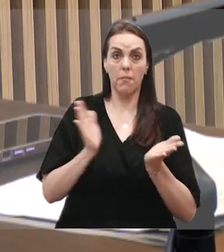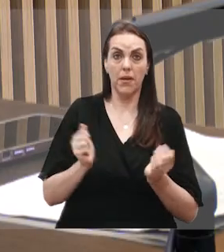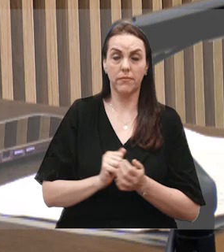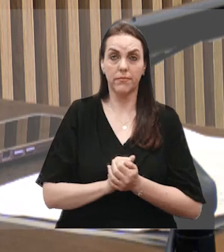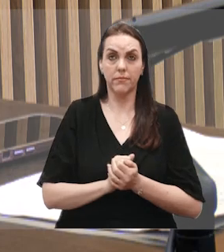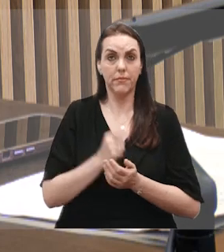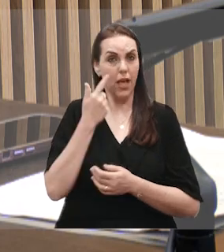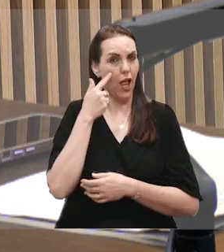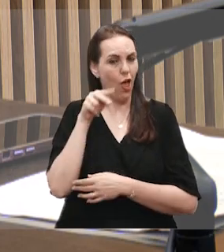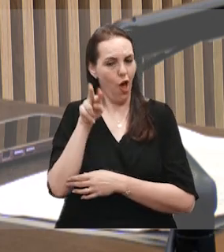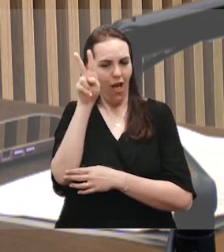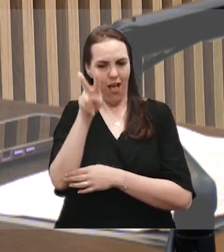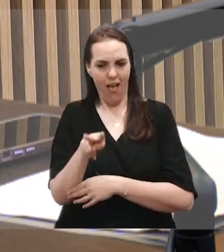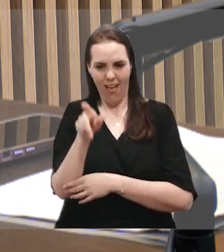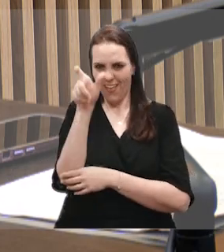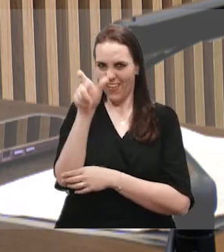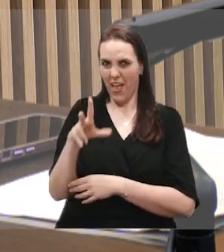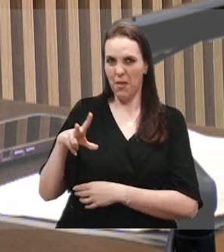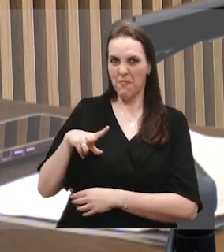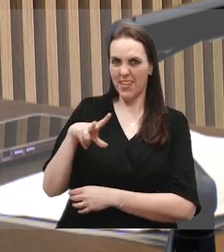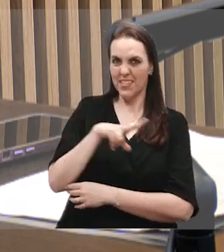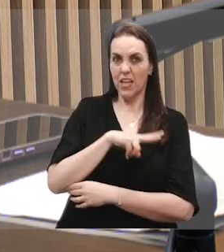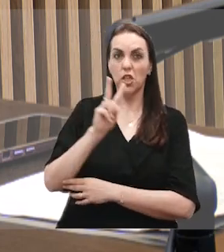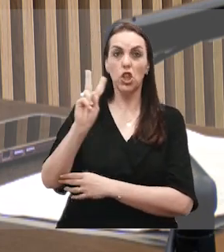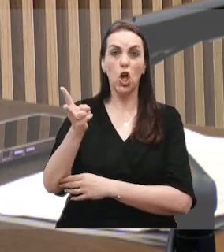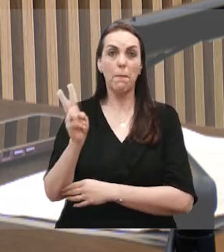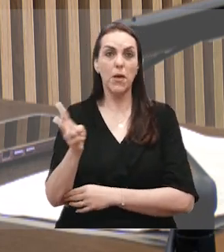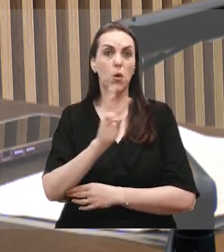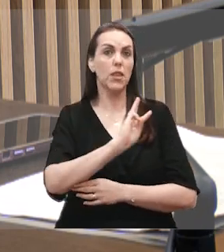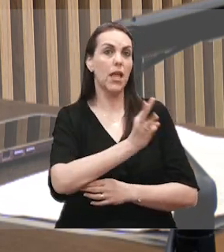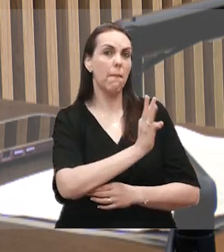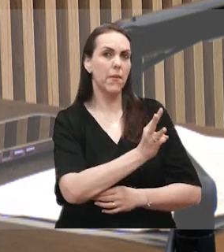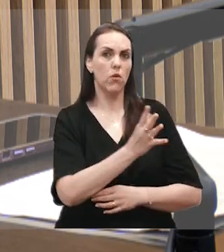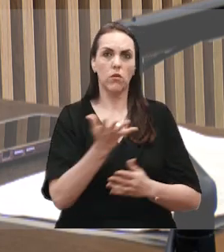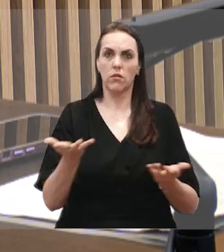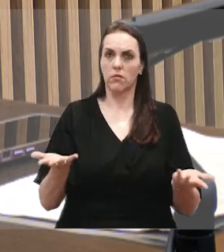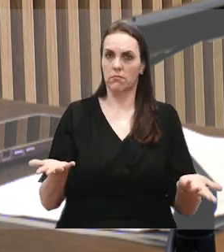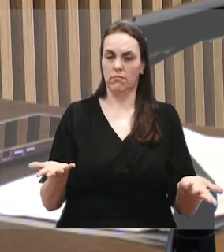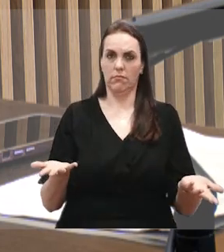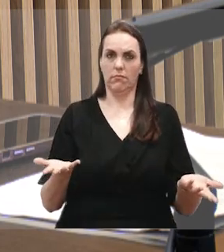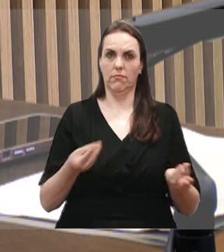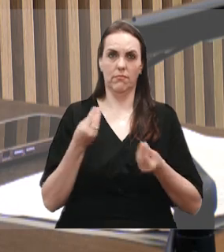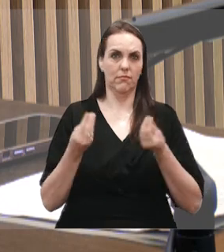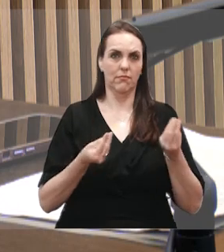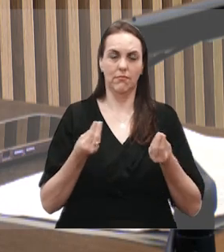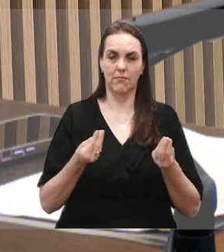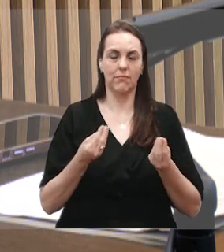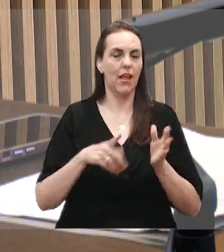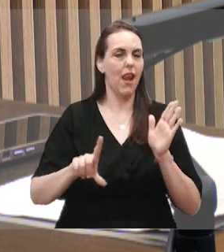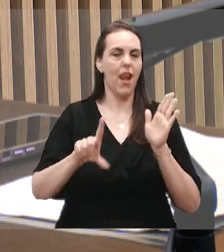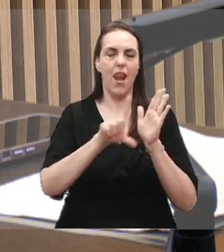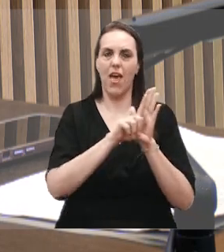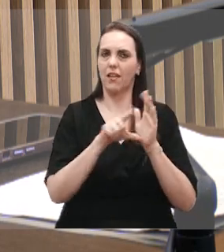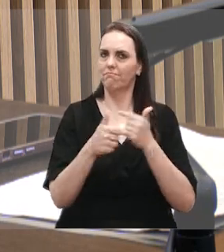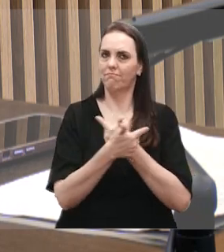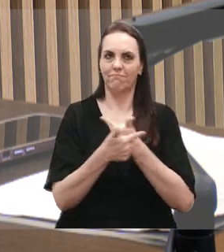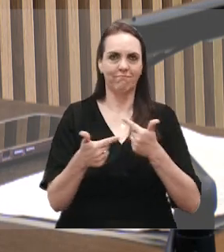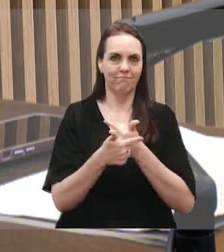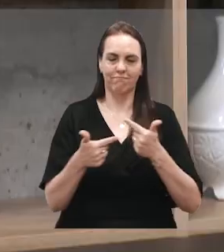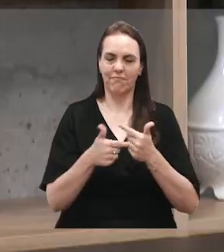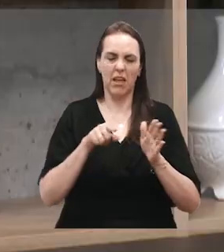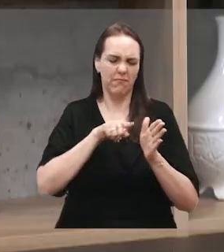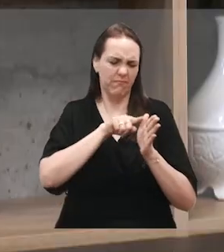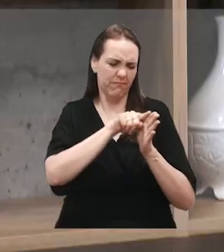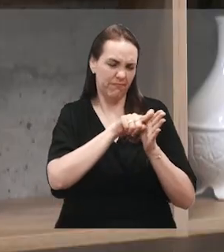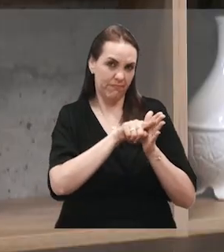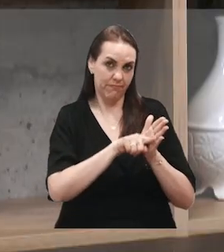para paciente e diz, ó, tu é 2.000, ó, tu é 3.000, né? Então, isso é ilegal, né? Nós fomos, pesquisamos.